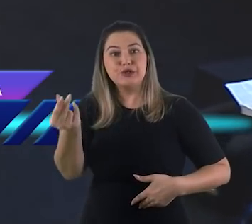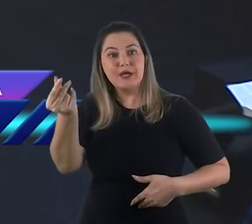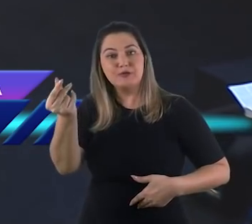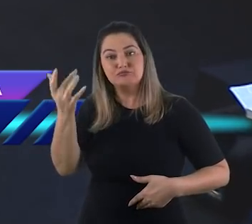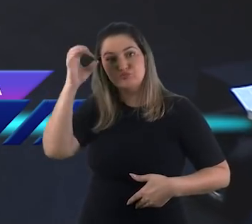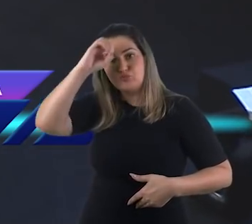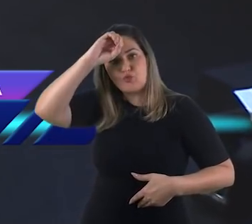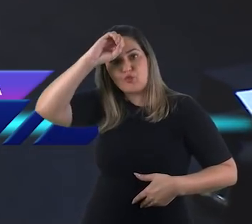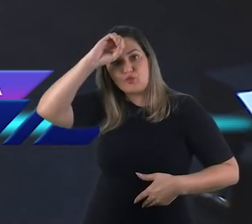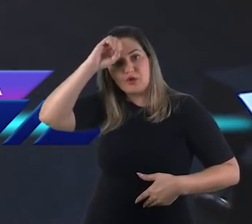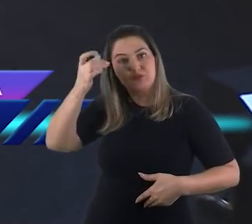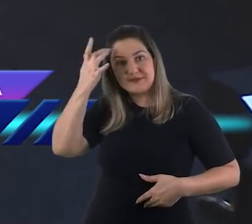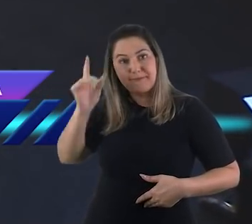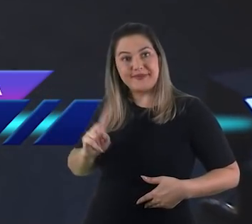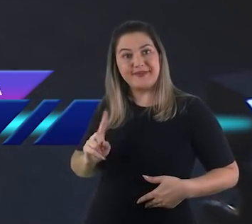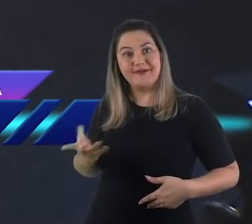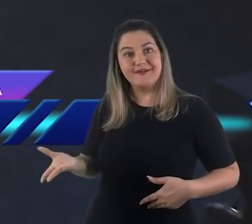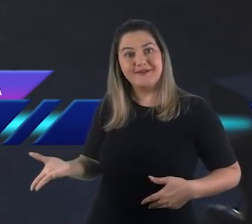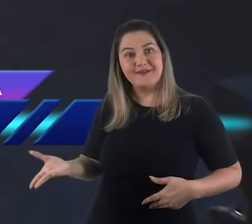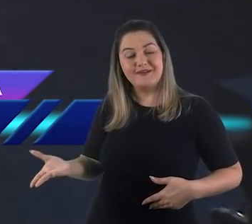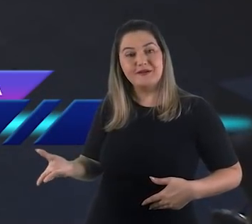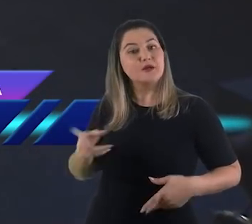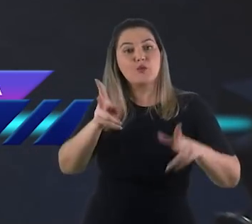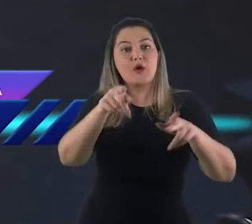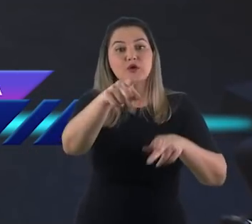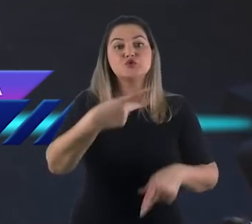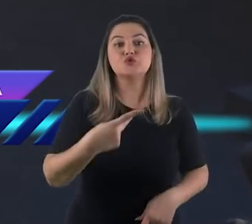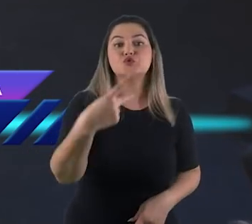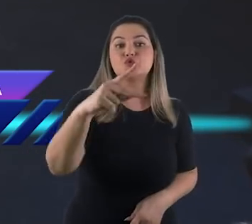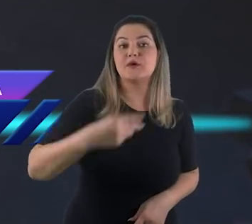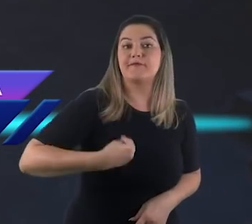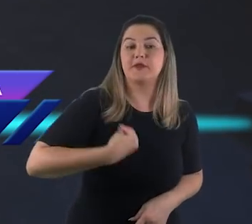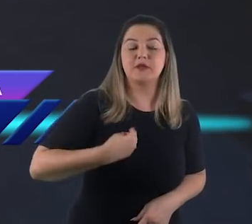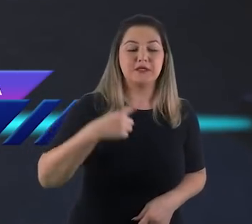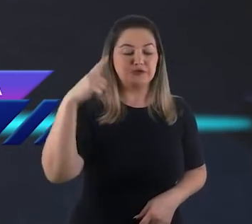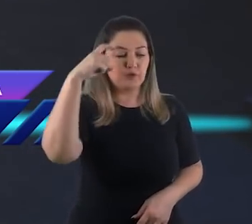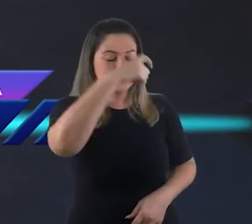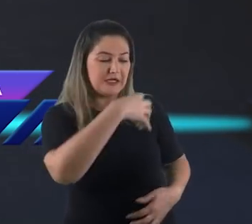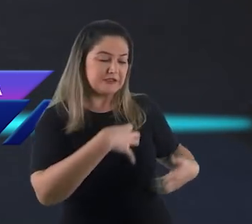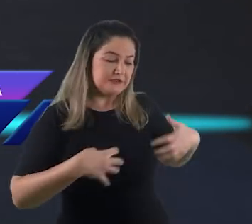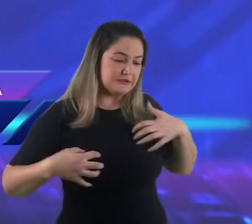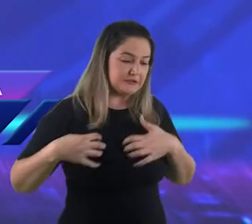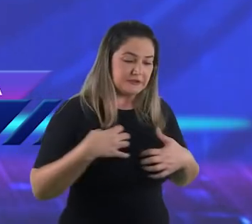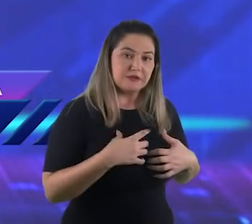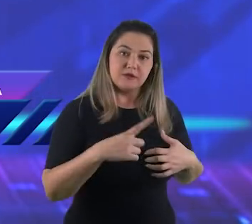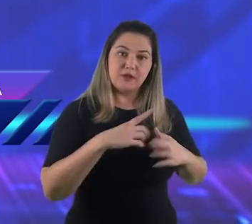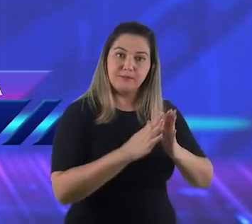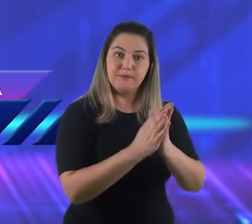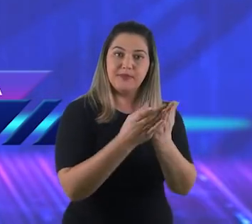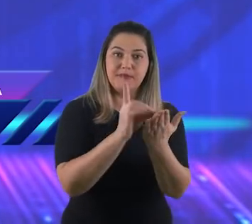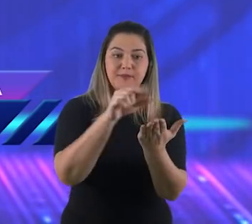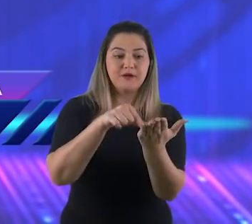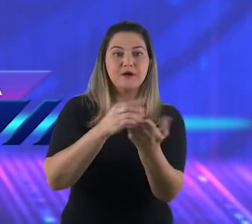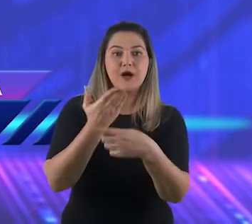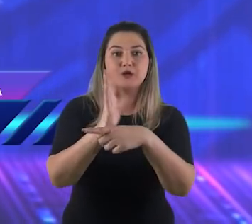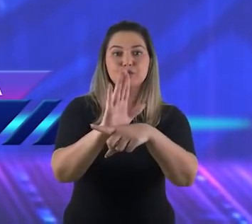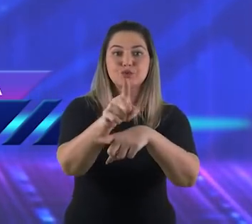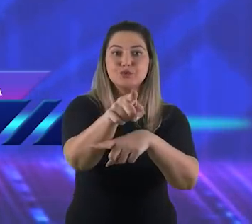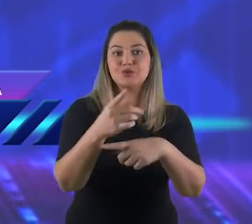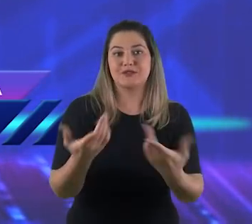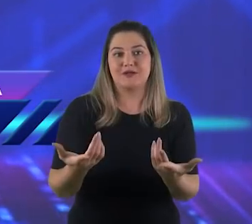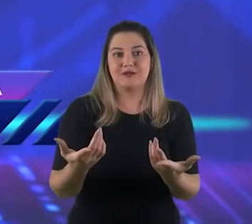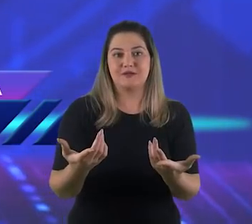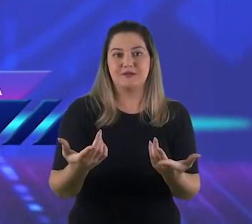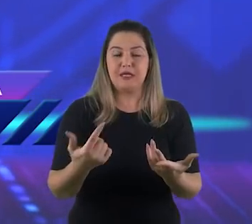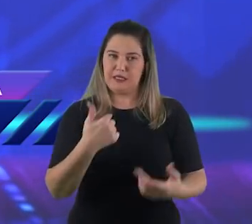que você vai fazer com a Bíblia em sua vida é algo que apenas você pode responder. Eu não tenho como responder por você,